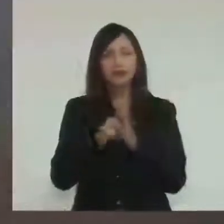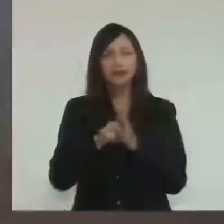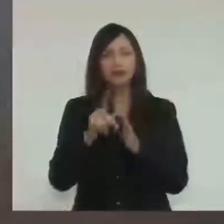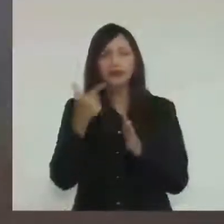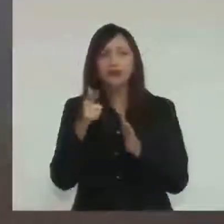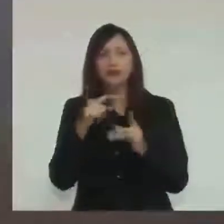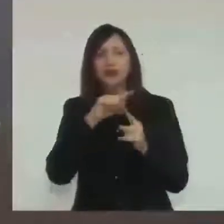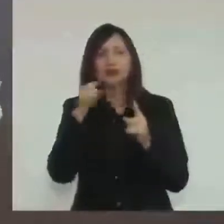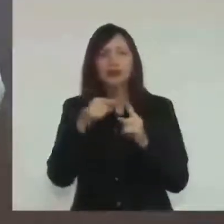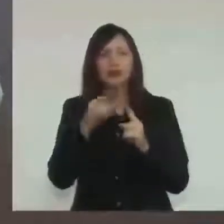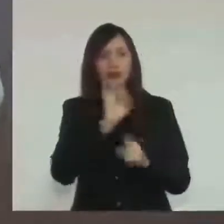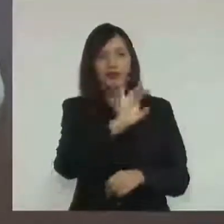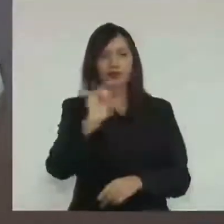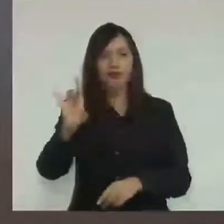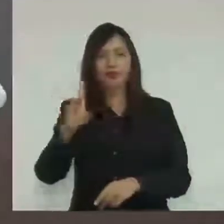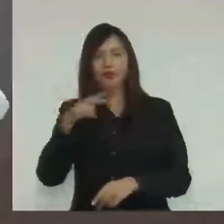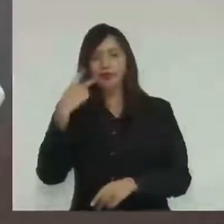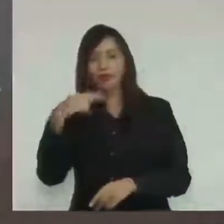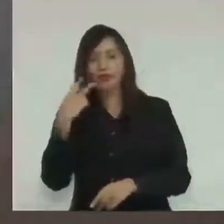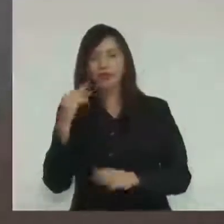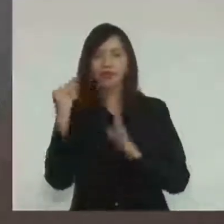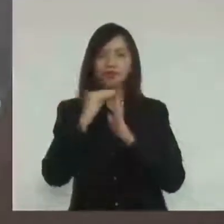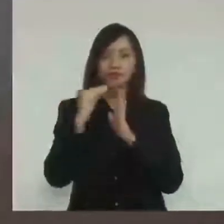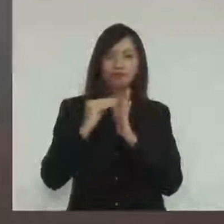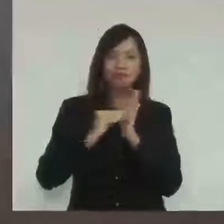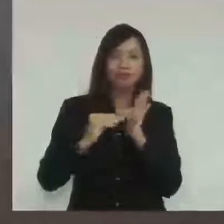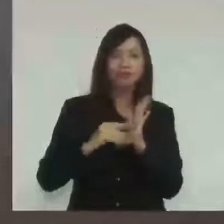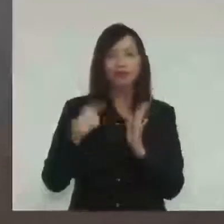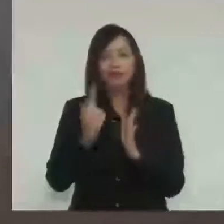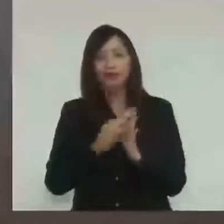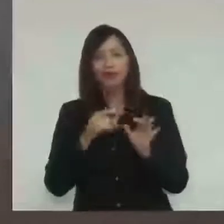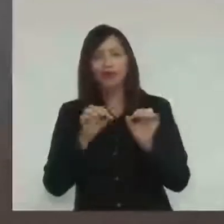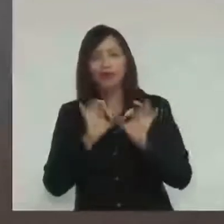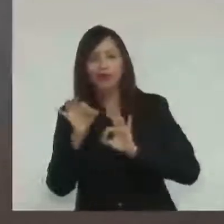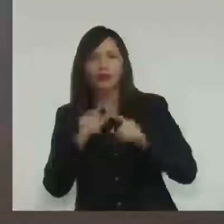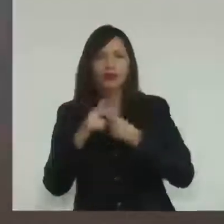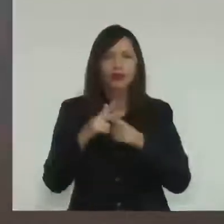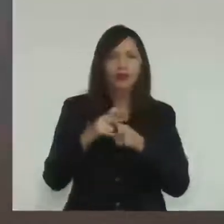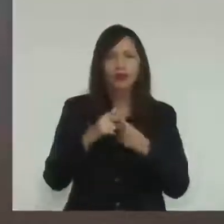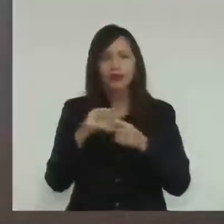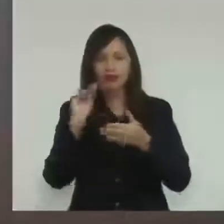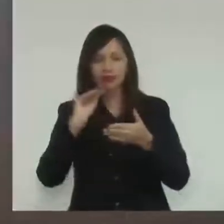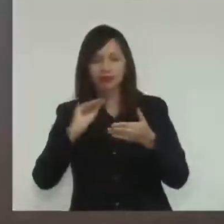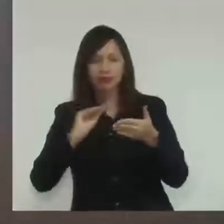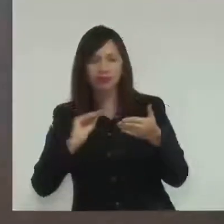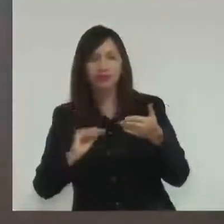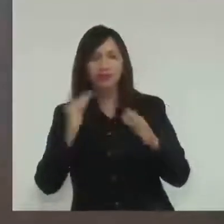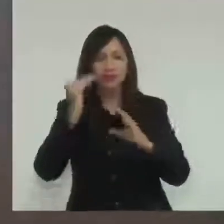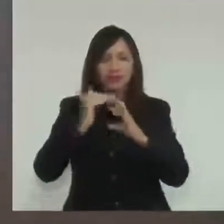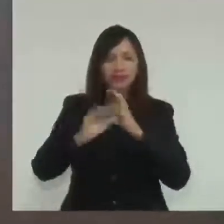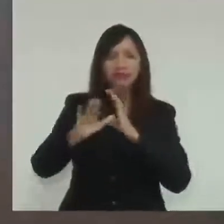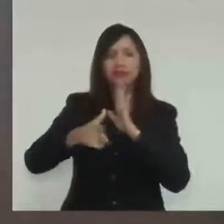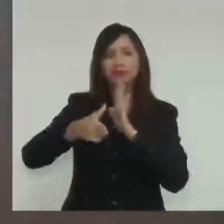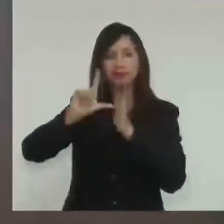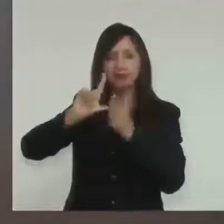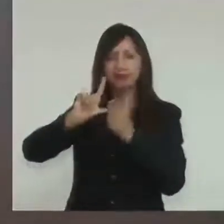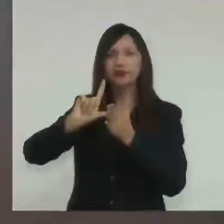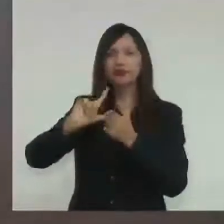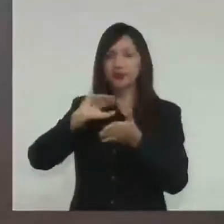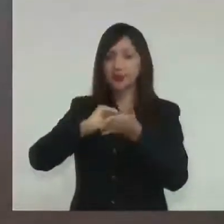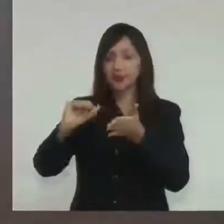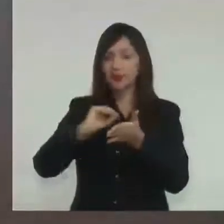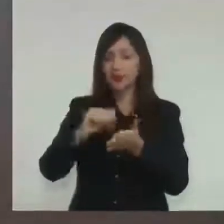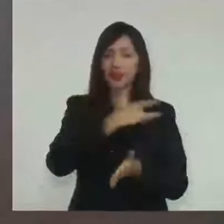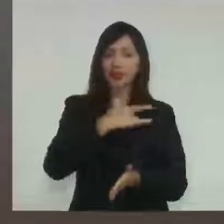né? Cada vereador ponderou, nós corrigimos uma série de coisas, enviamos uma preliminar para os secretários de